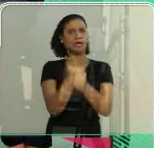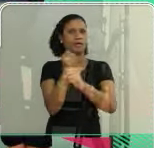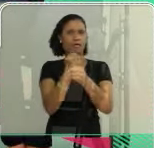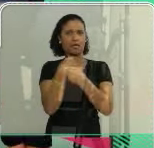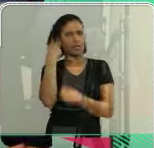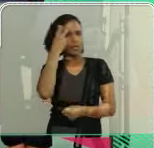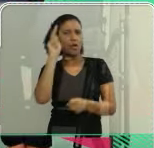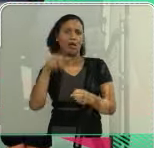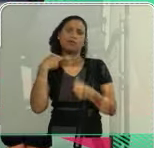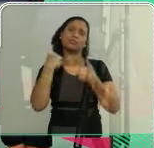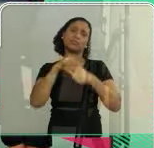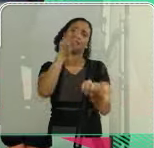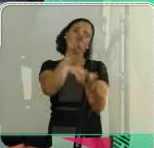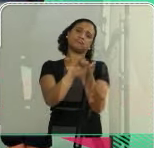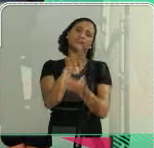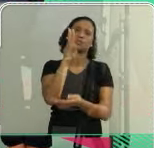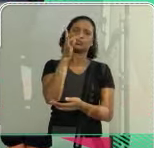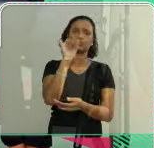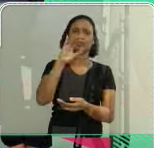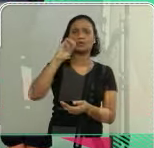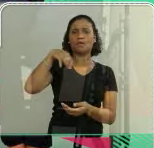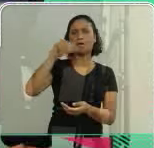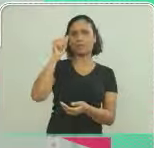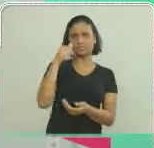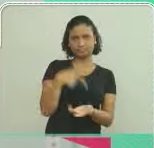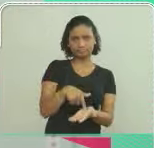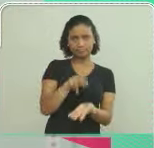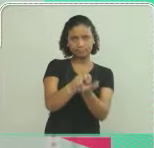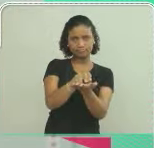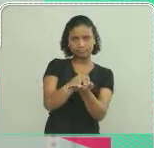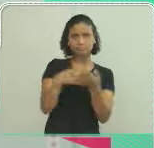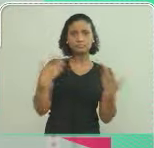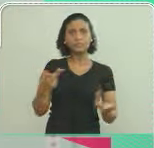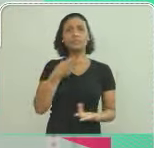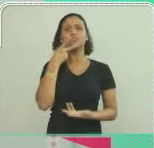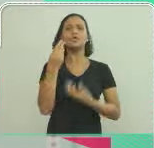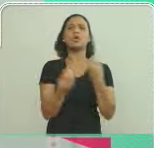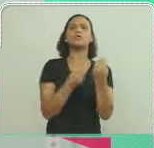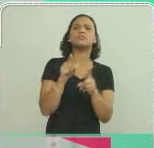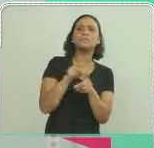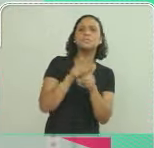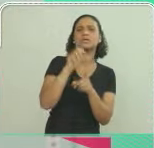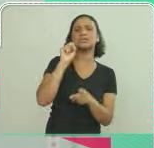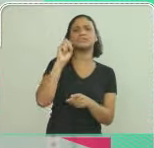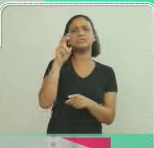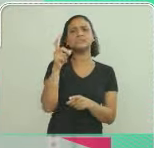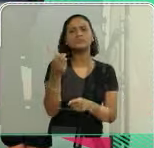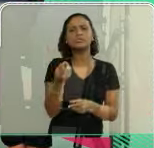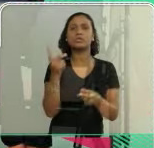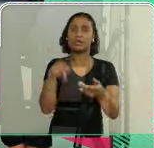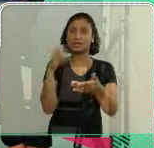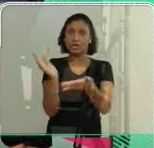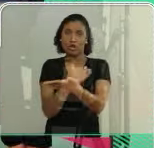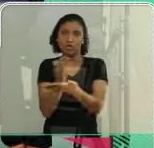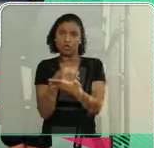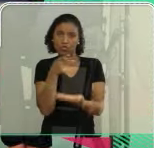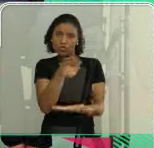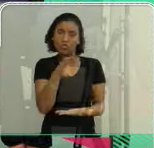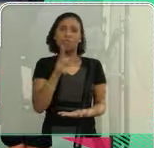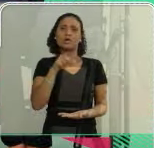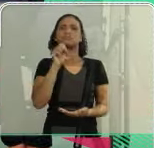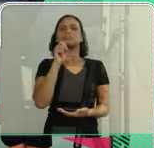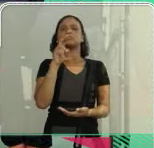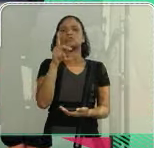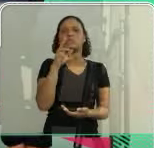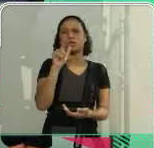coma, a UTI, aquela história toda, e depois também falar da sexualidade, porque é um livro que aborda a questão da sexualidade, e os tabus para se